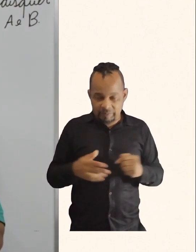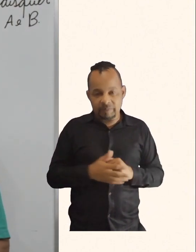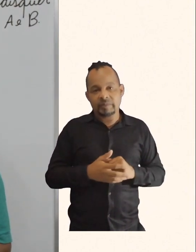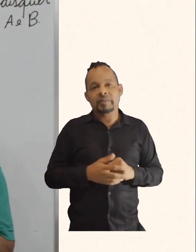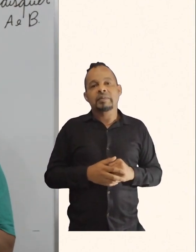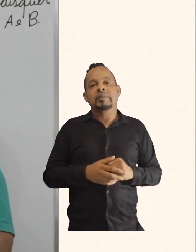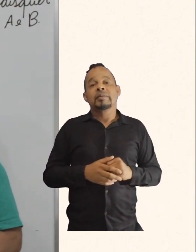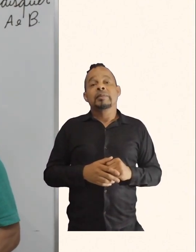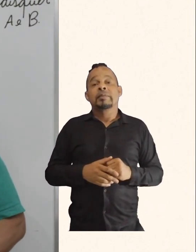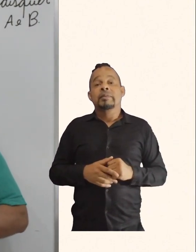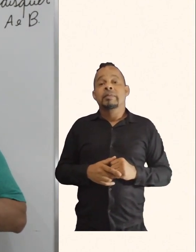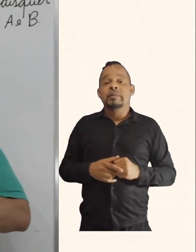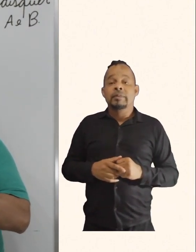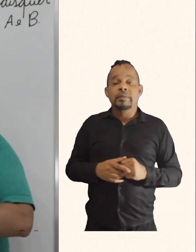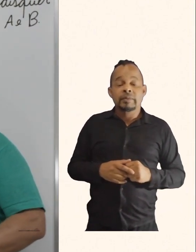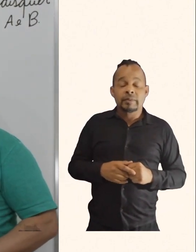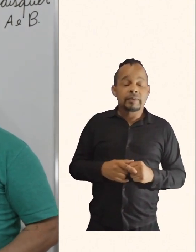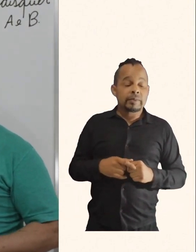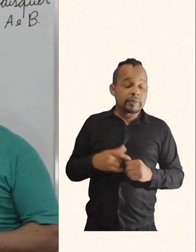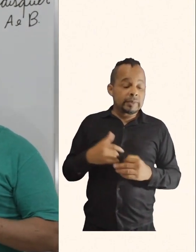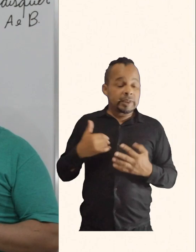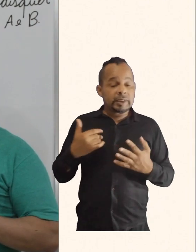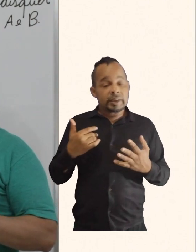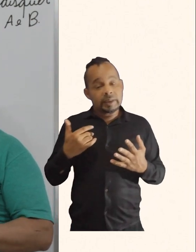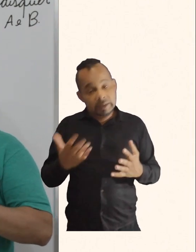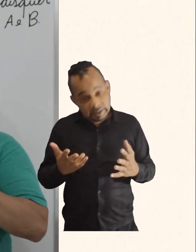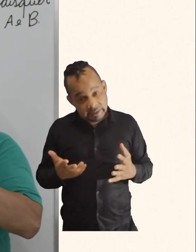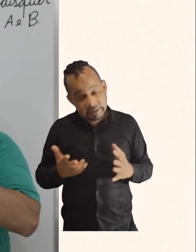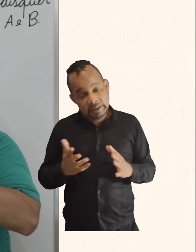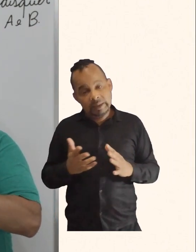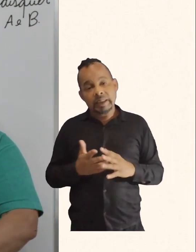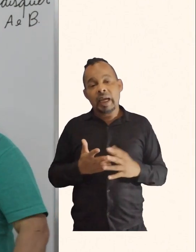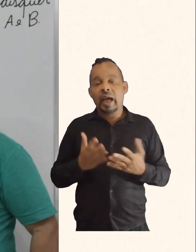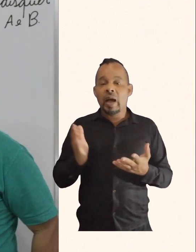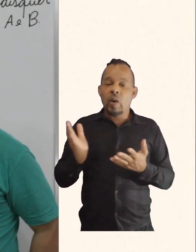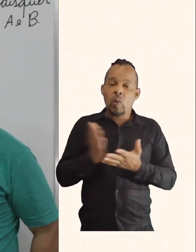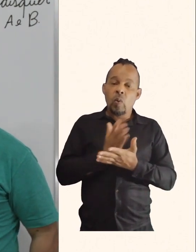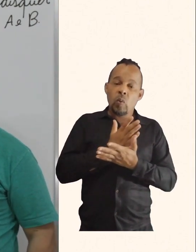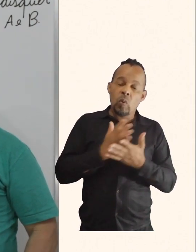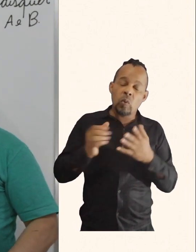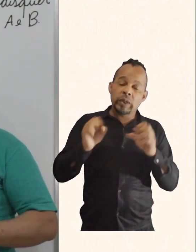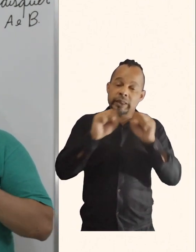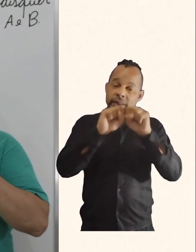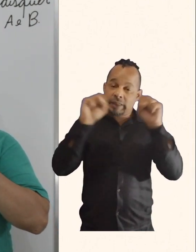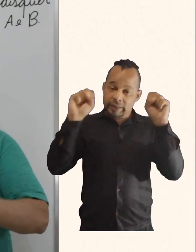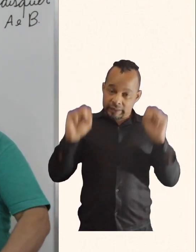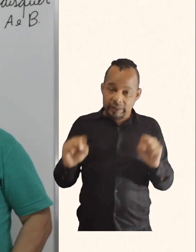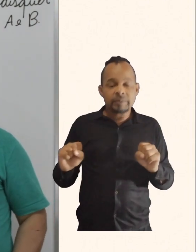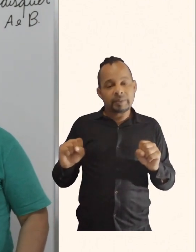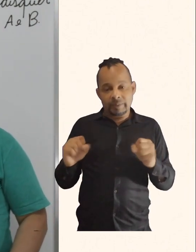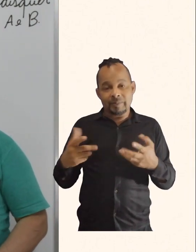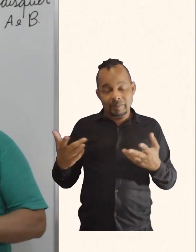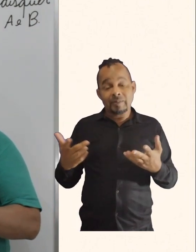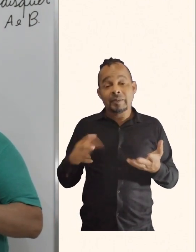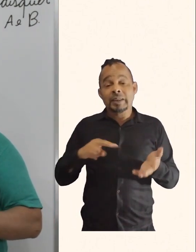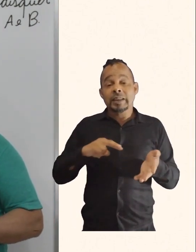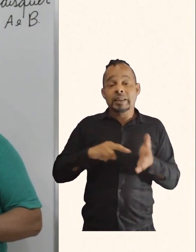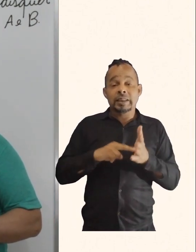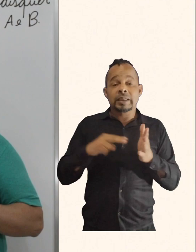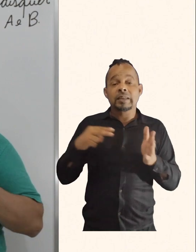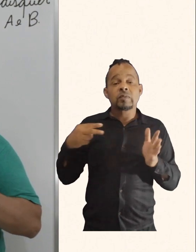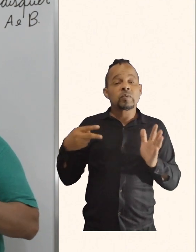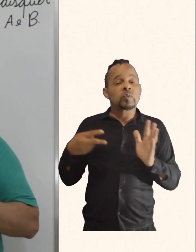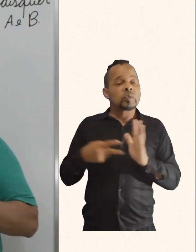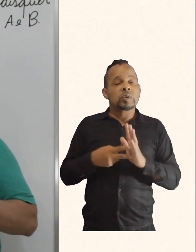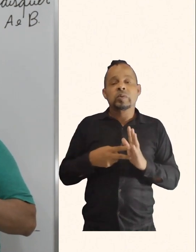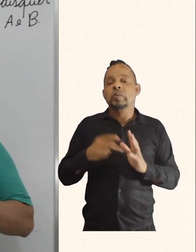foi definida, se conserva em alguns sistemas. Ou seja,